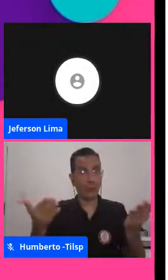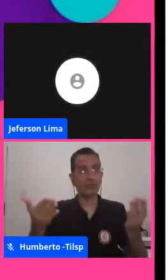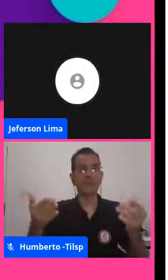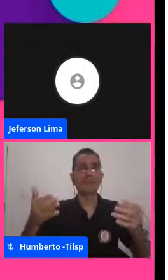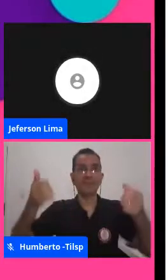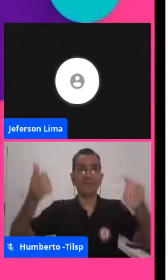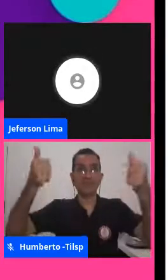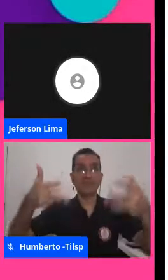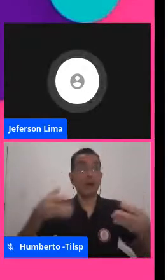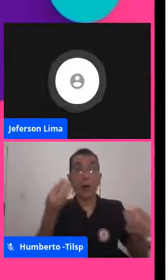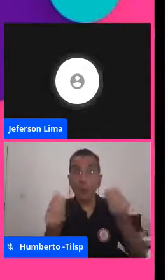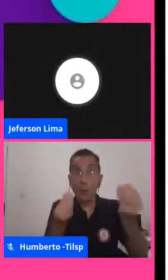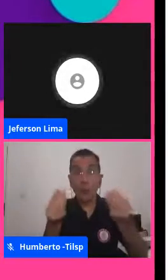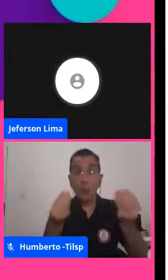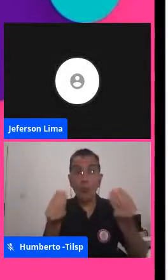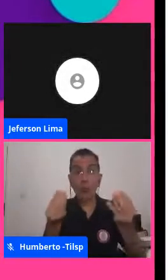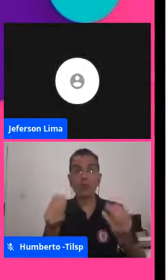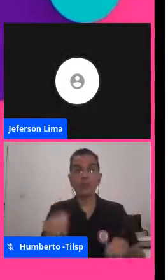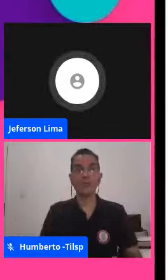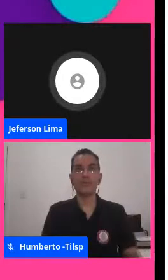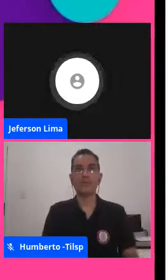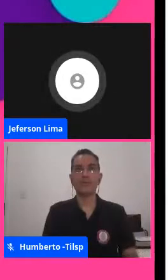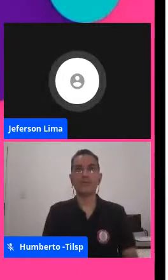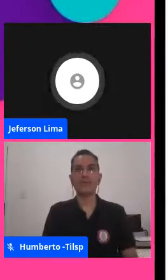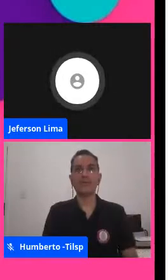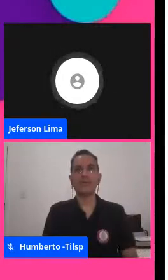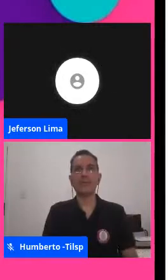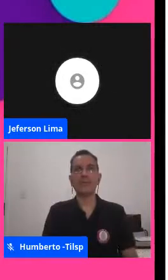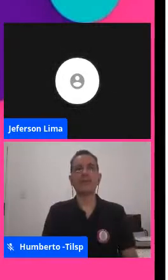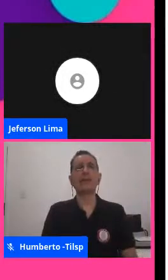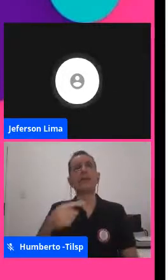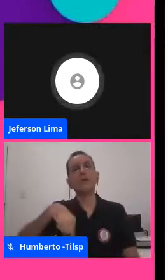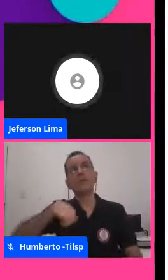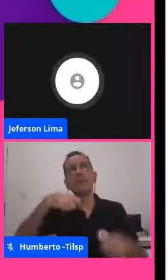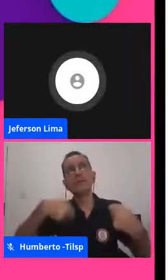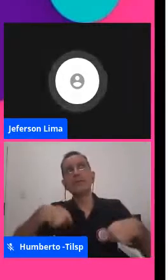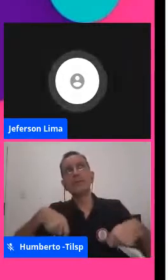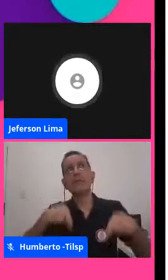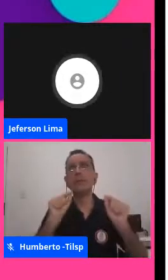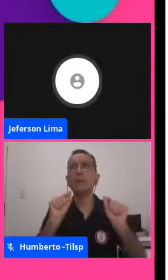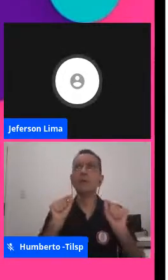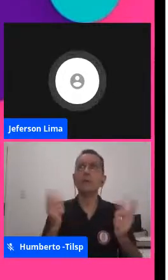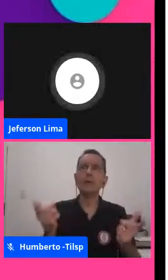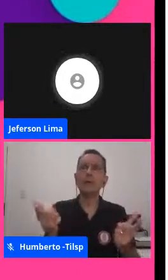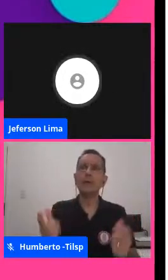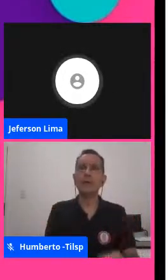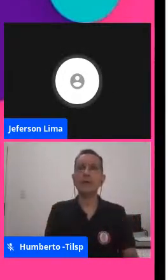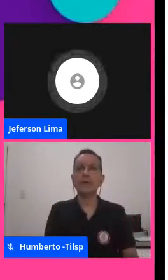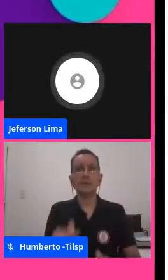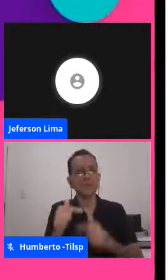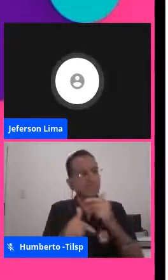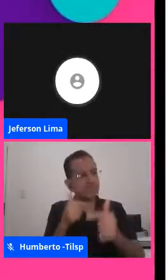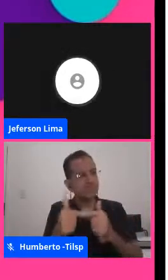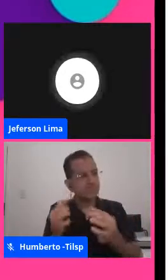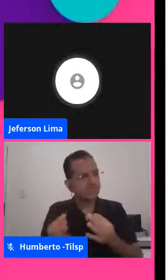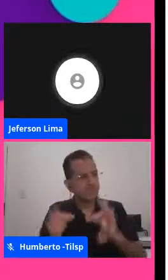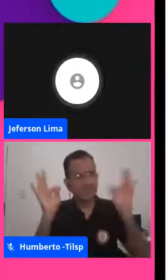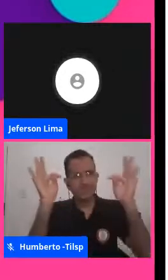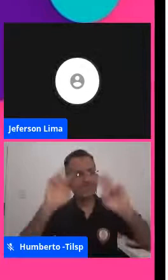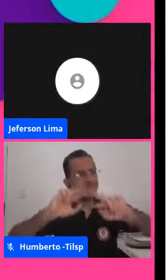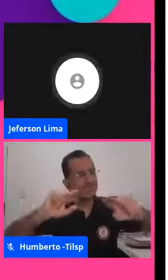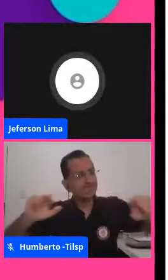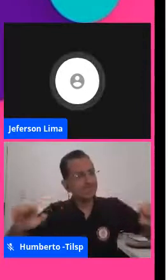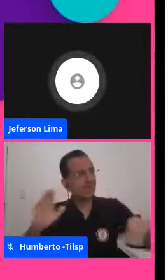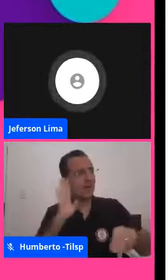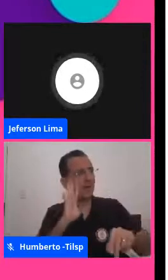né? E com o que a gente precisa, né? Para trabalhar com essas tecnologias aí que são tão